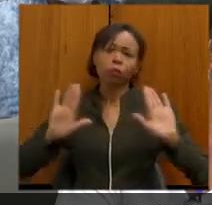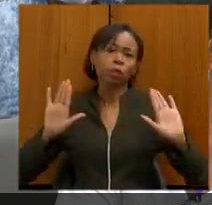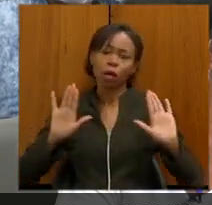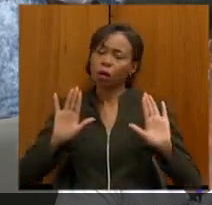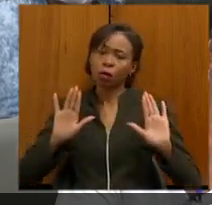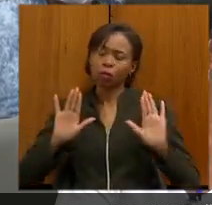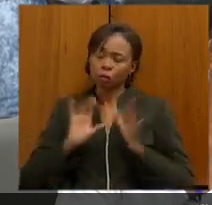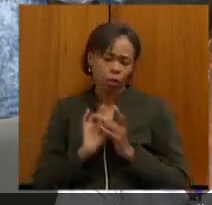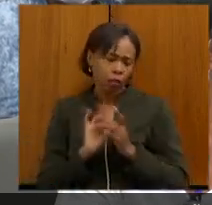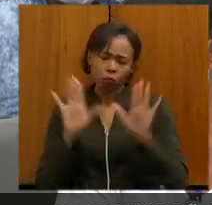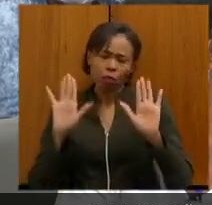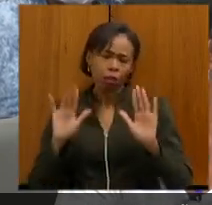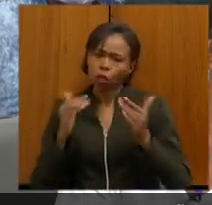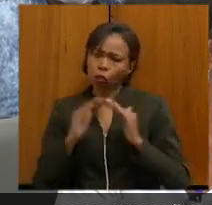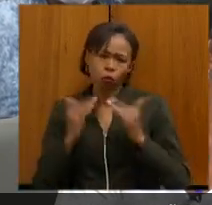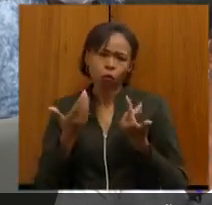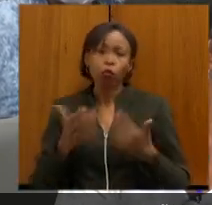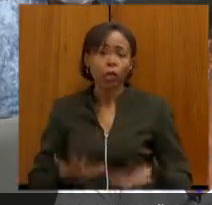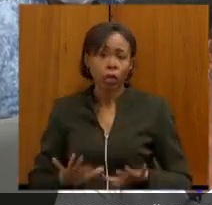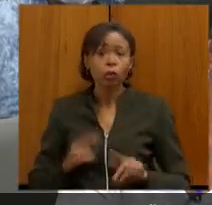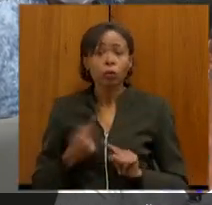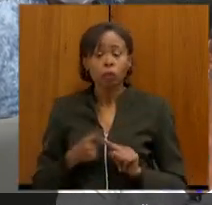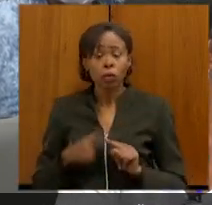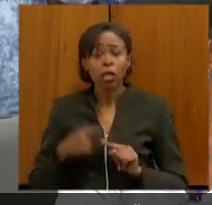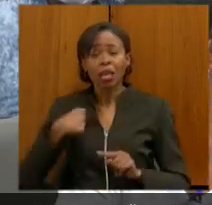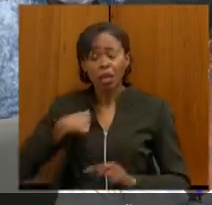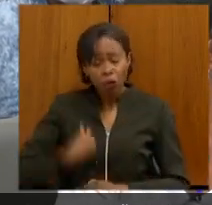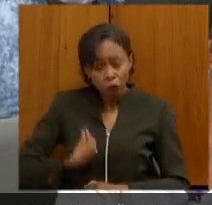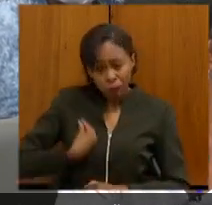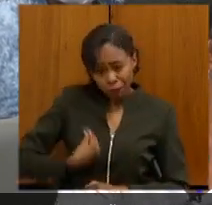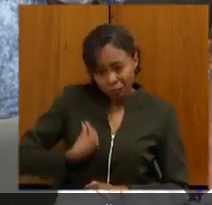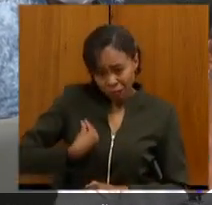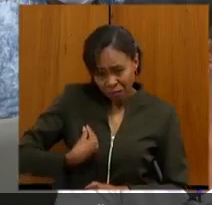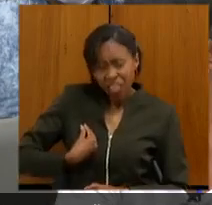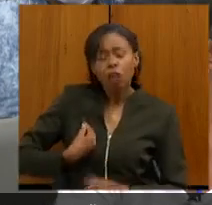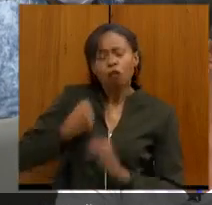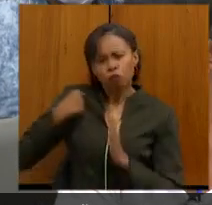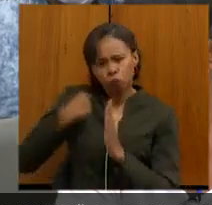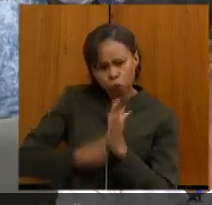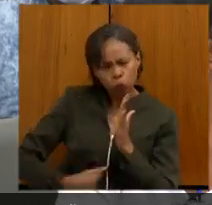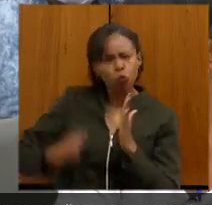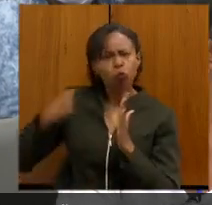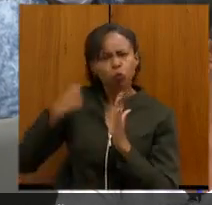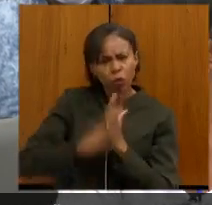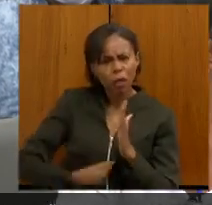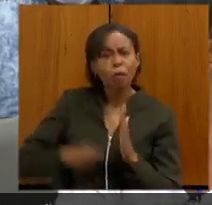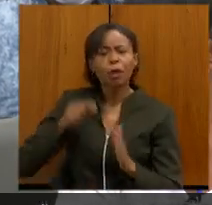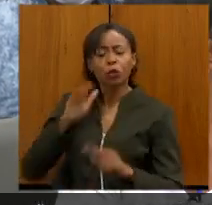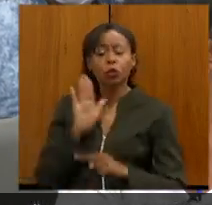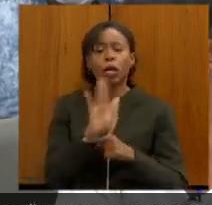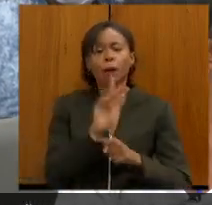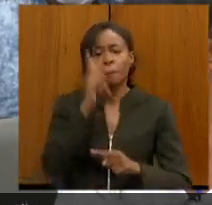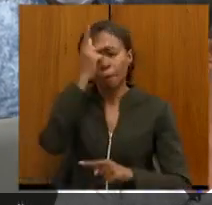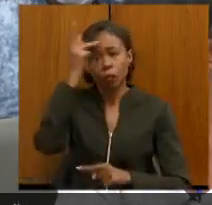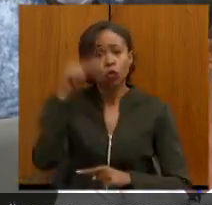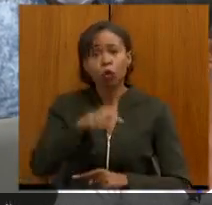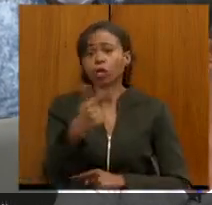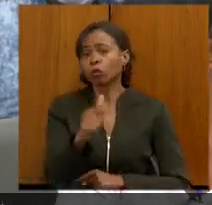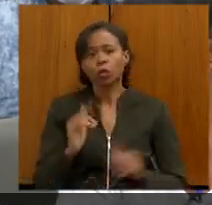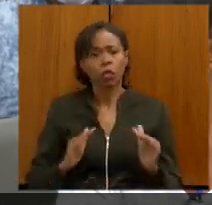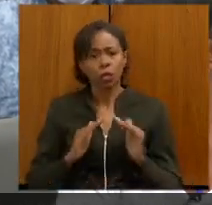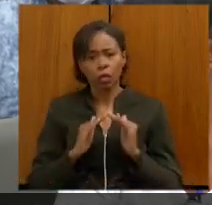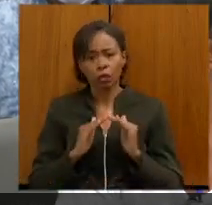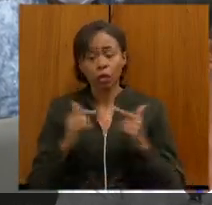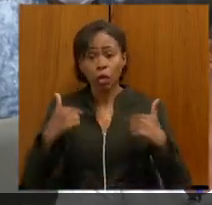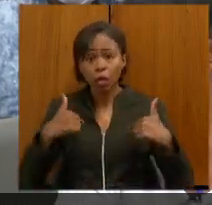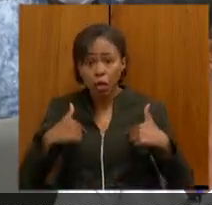porque enquanto eu estiver vivo enquanto eu tiver Fôlego de vida eu vou lutar para aquele que tiver sem-teto Porque para mim eu não